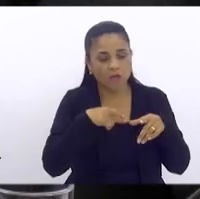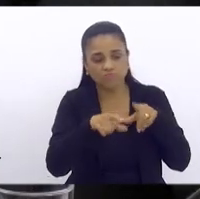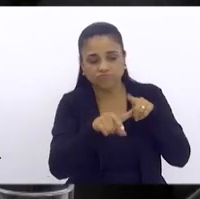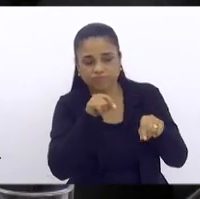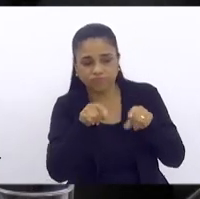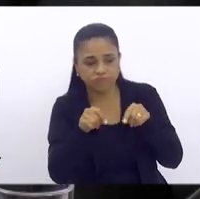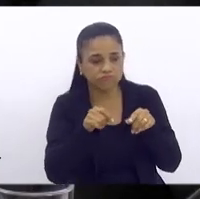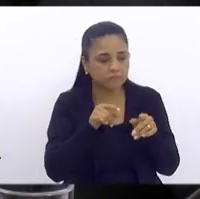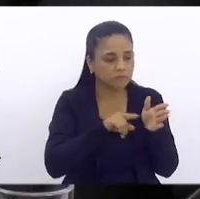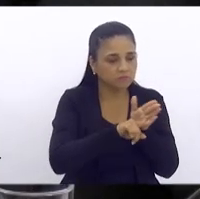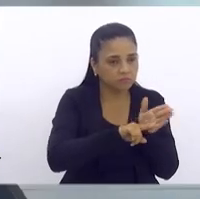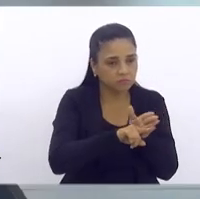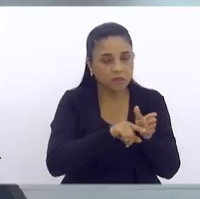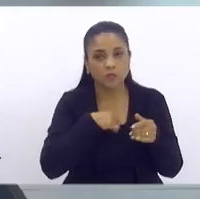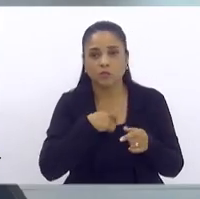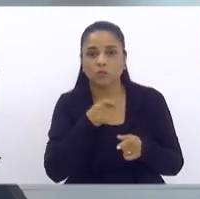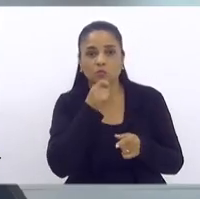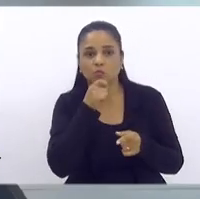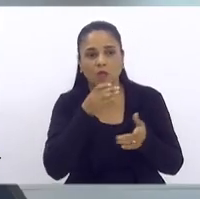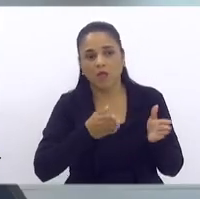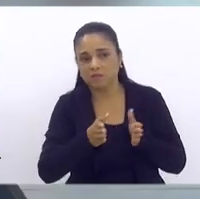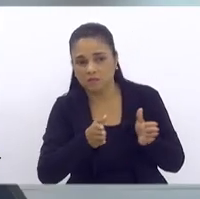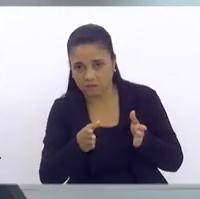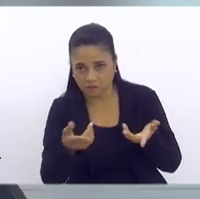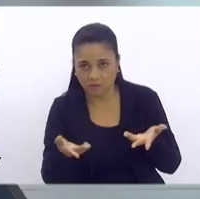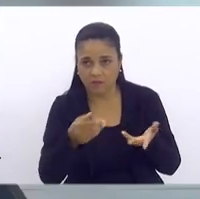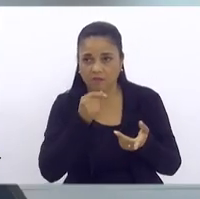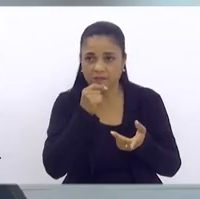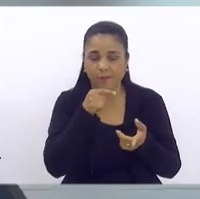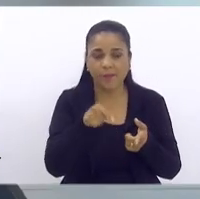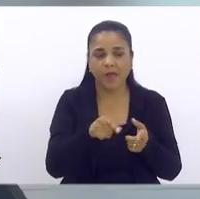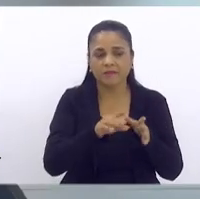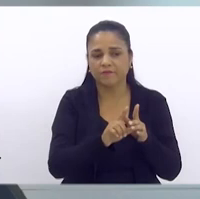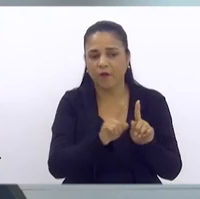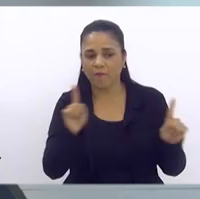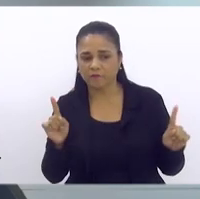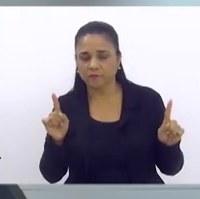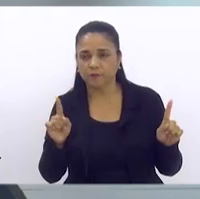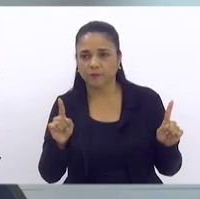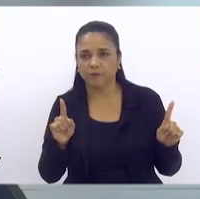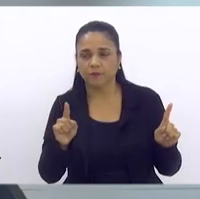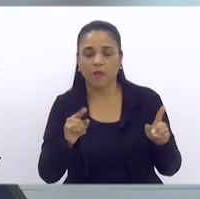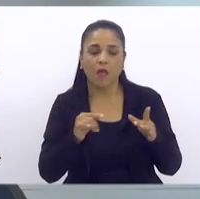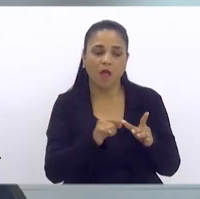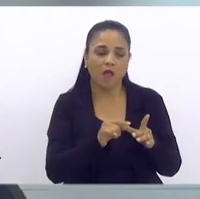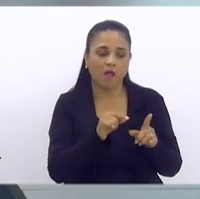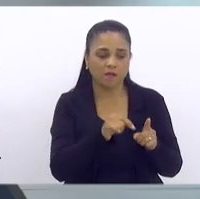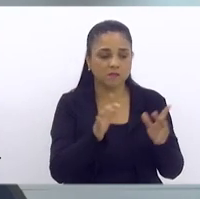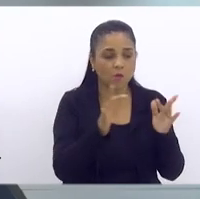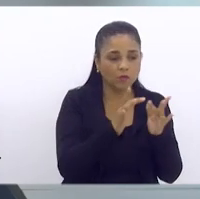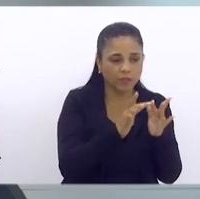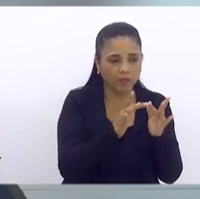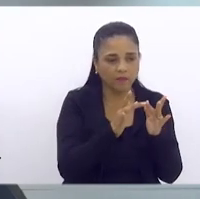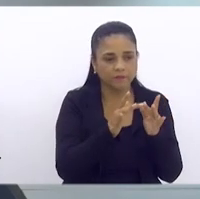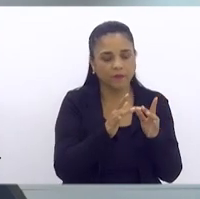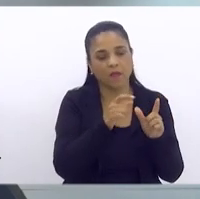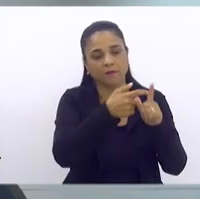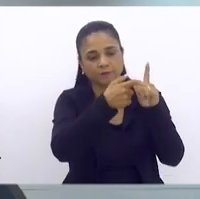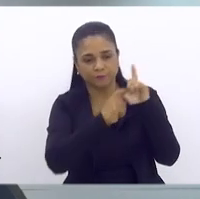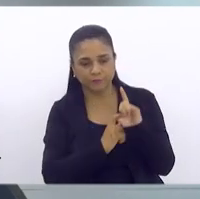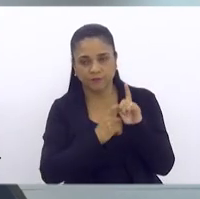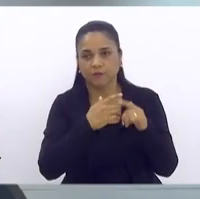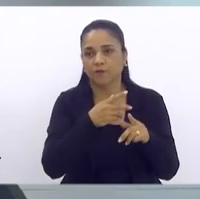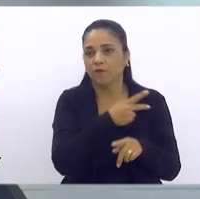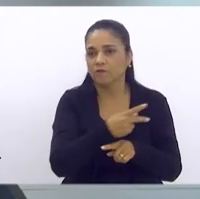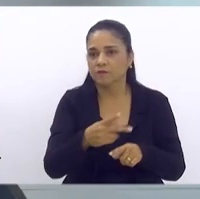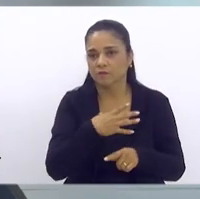dos casos que a gente não tem acesso. Por exemplo, esses casos aqui foram de afastamento, esse de proibição de contato, suspensão do direito de visita do filho, né?